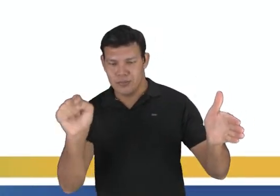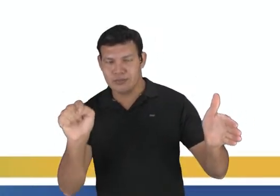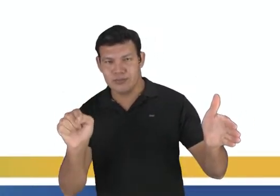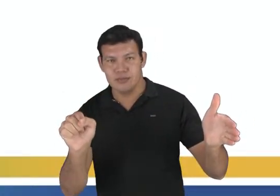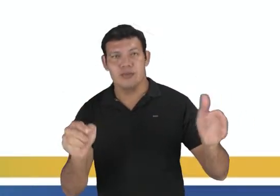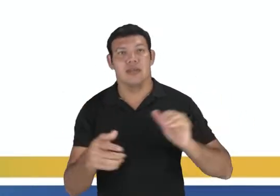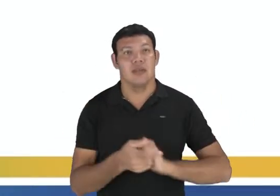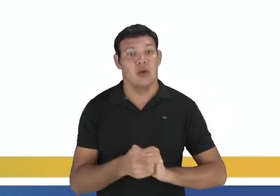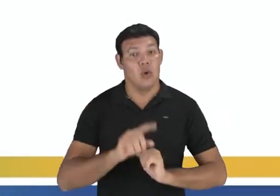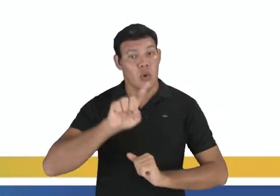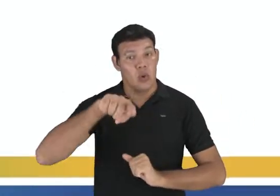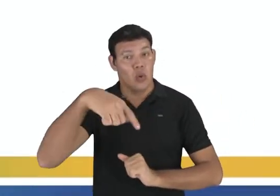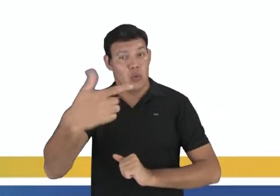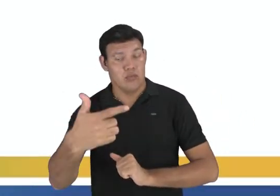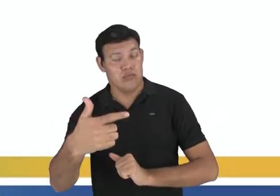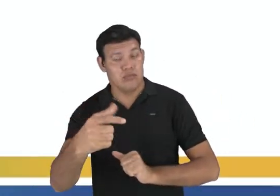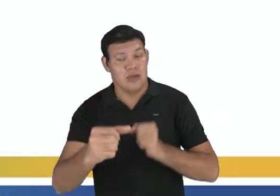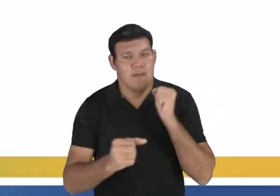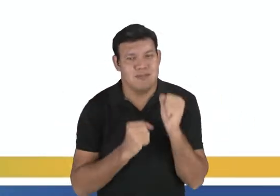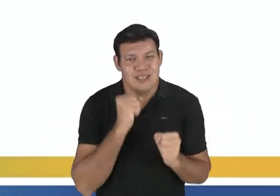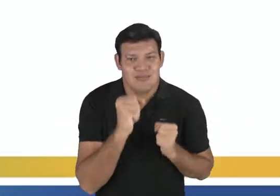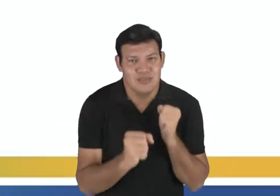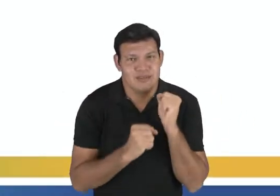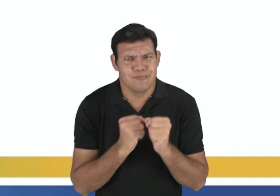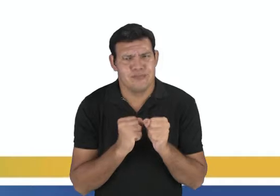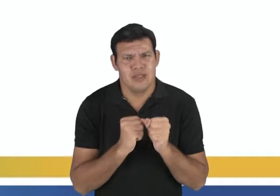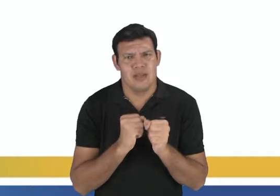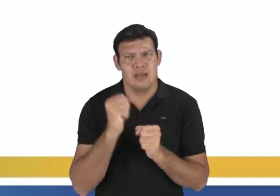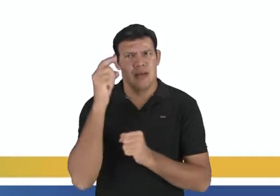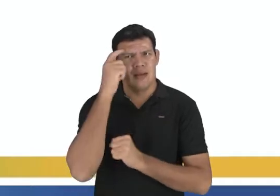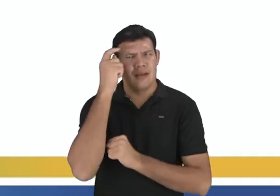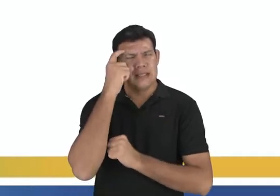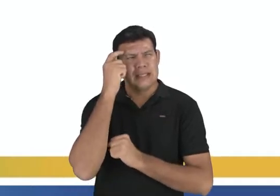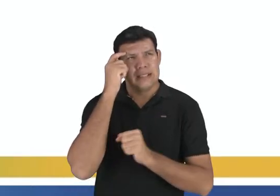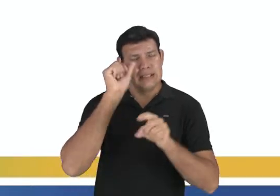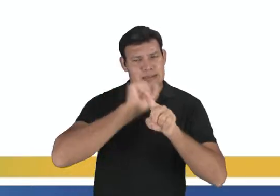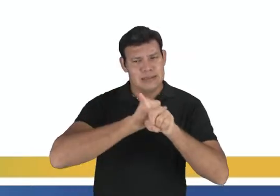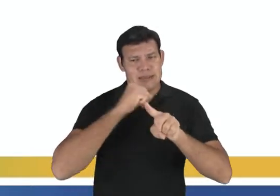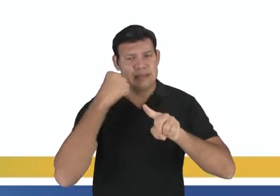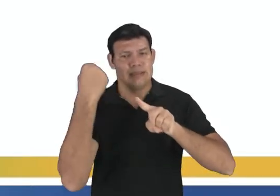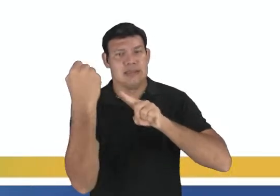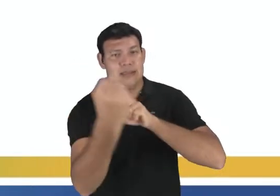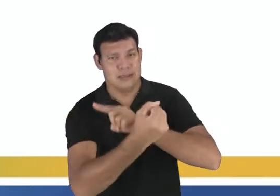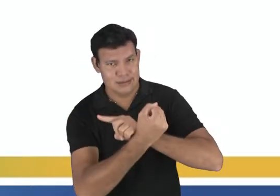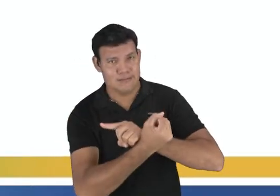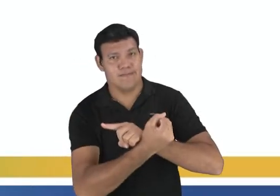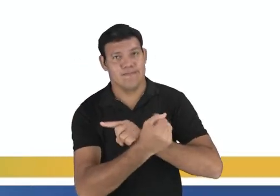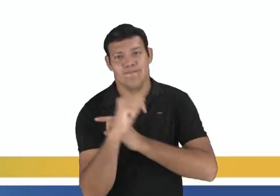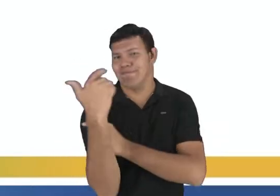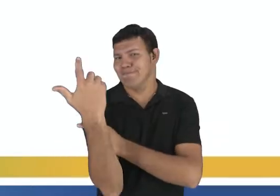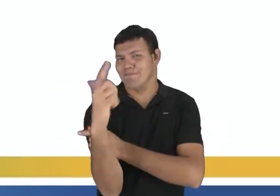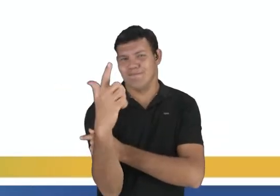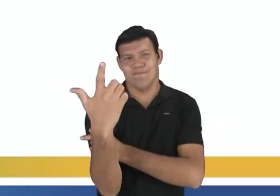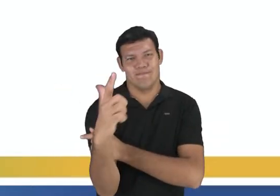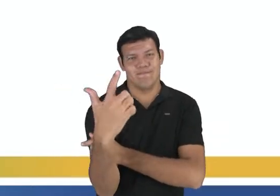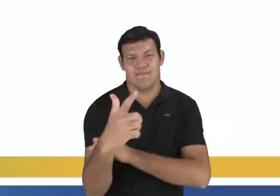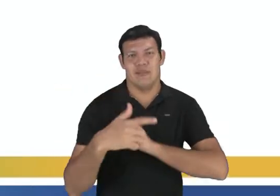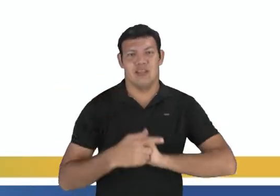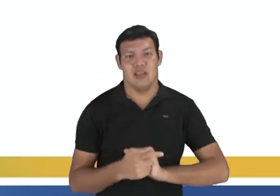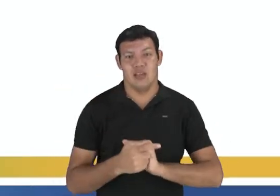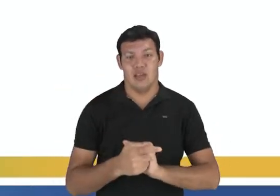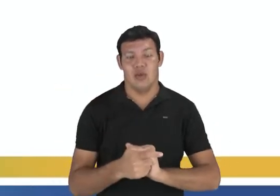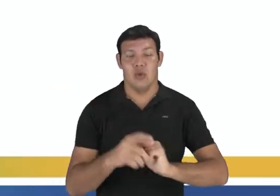a uma corrida. Então imaginem a sociedade sem essa unidade de medida que é o